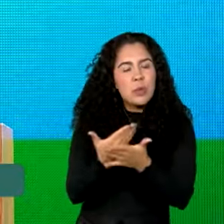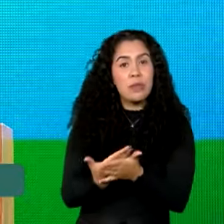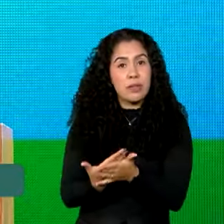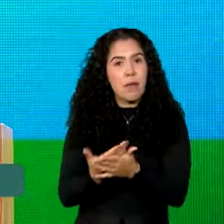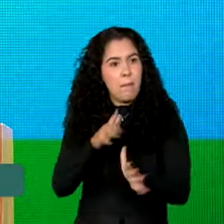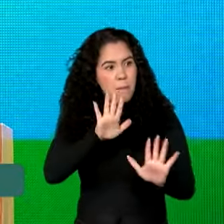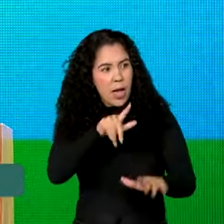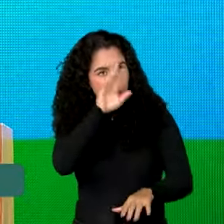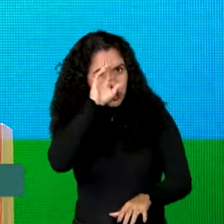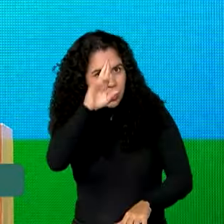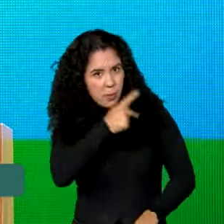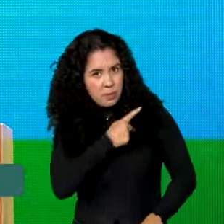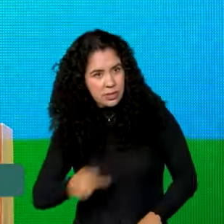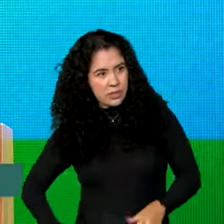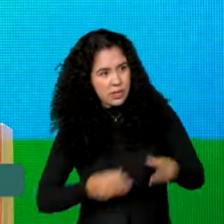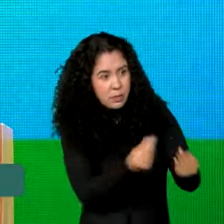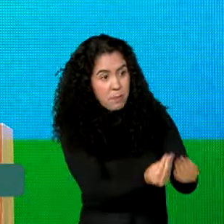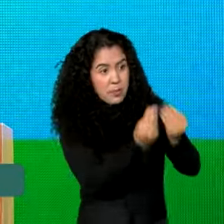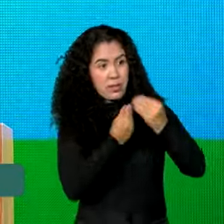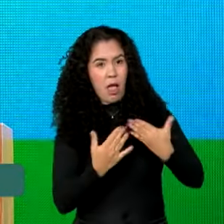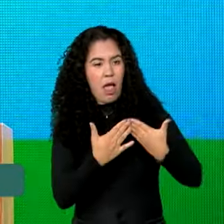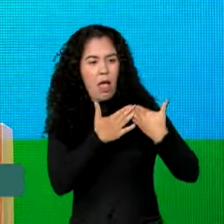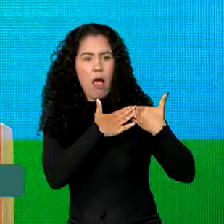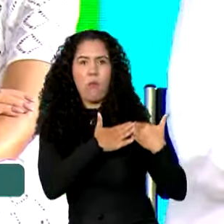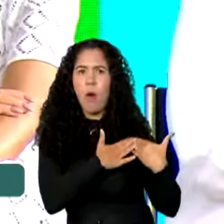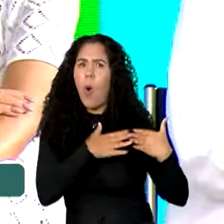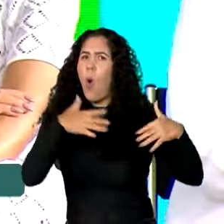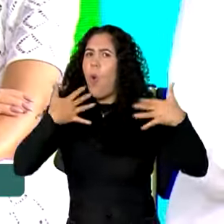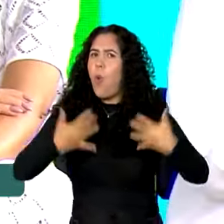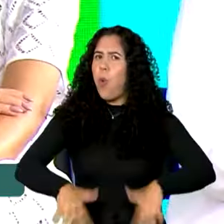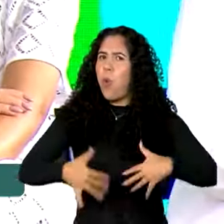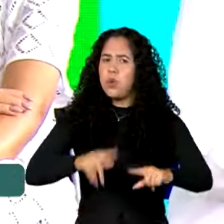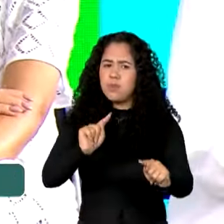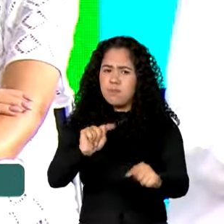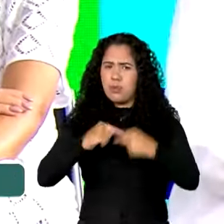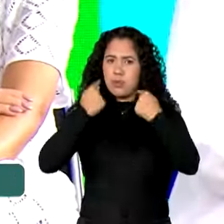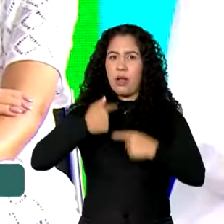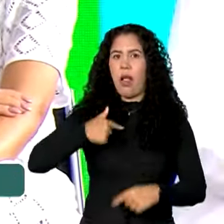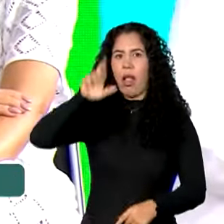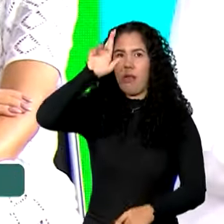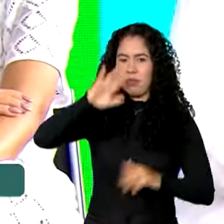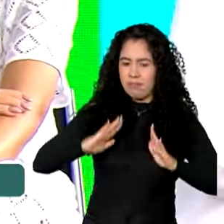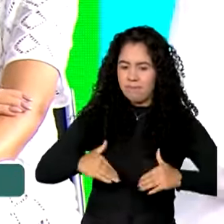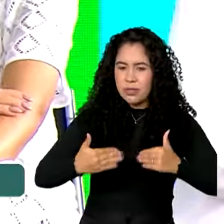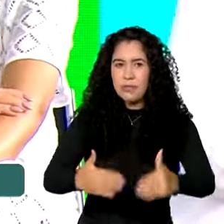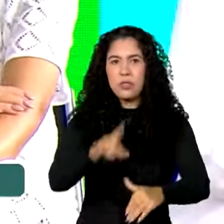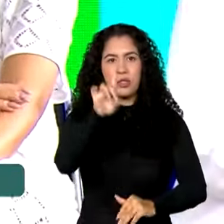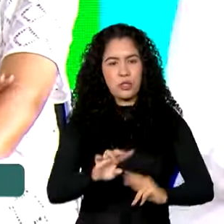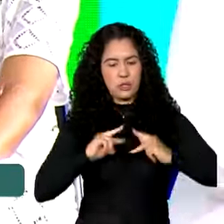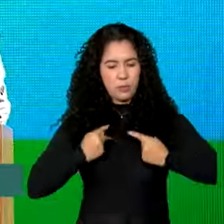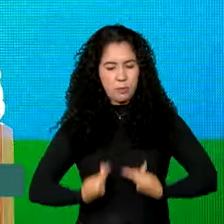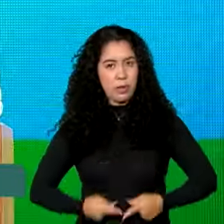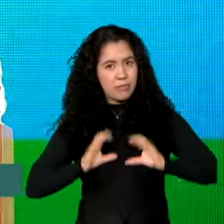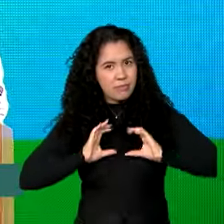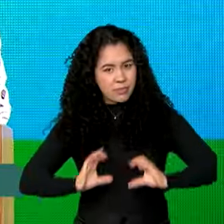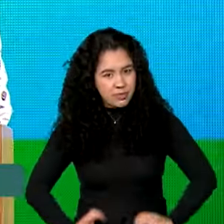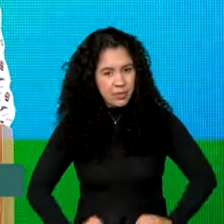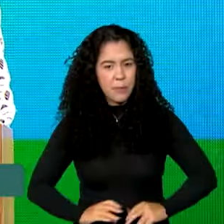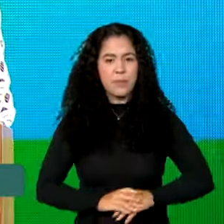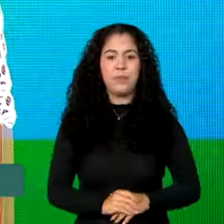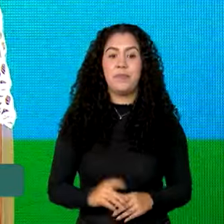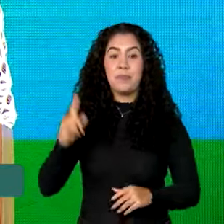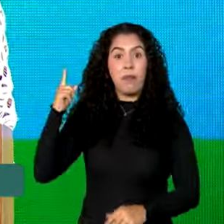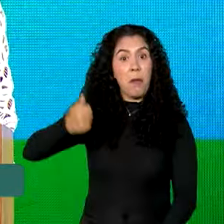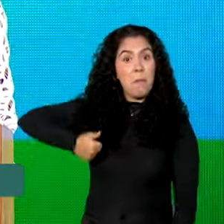me delega um desafio gigantesco: coordenar o Ministério dos Direitos Humanos e Cidadania. Foi a